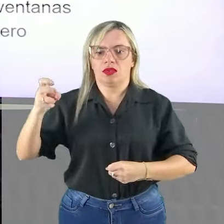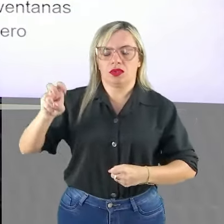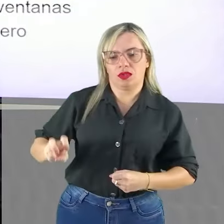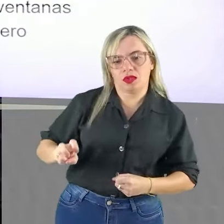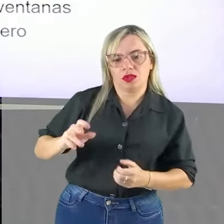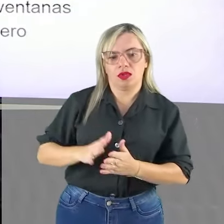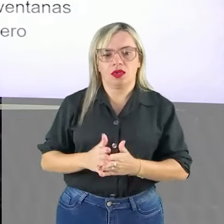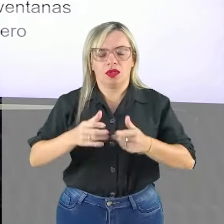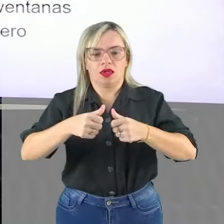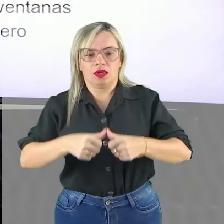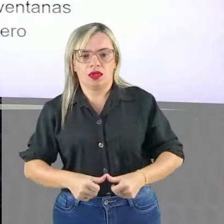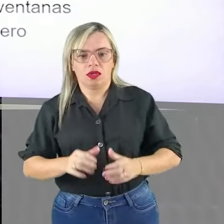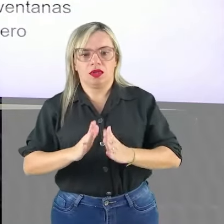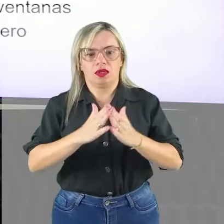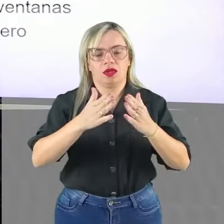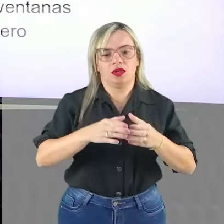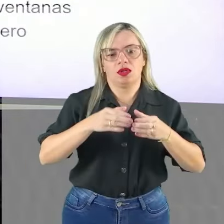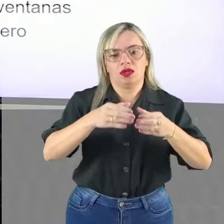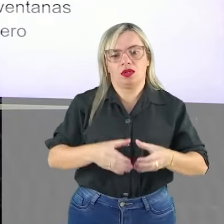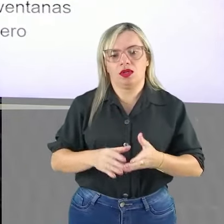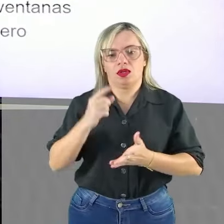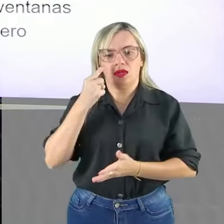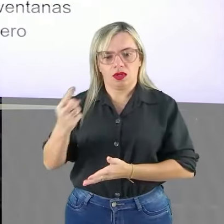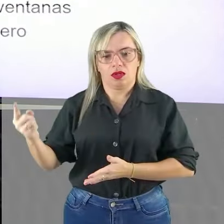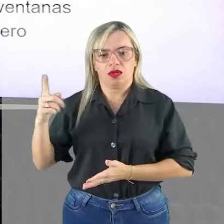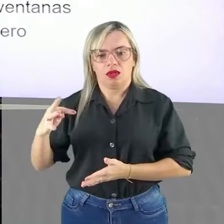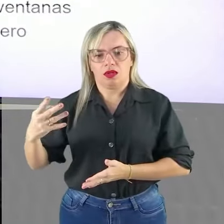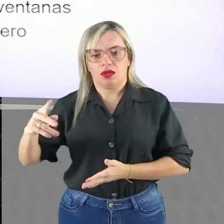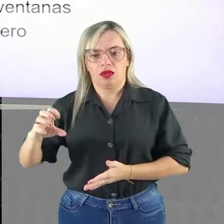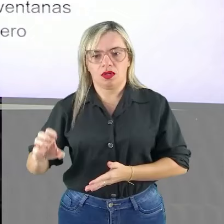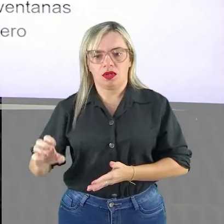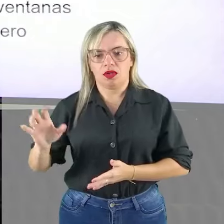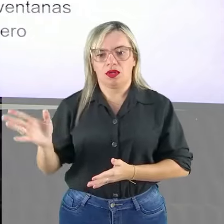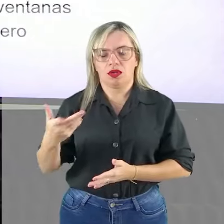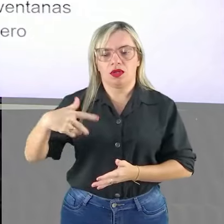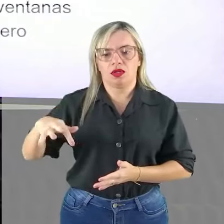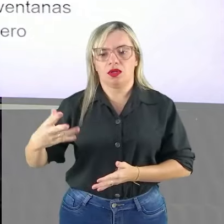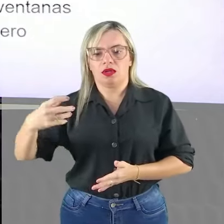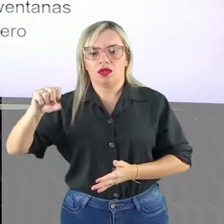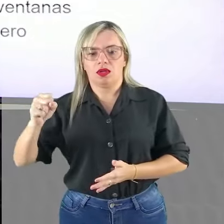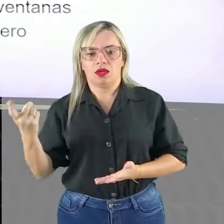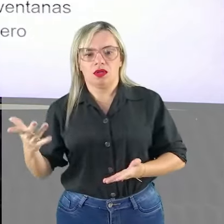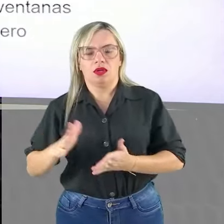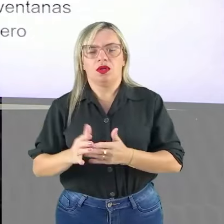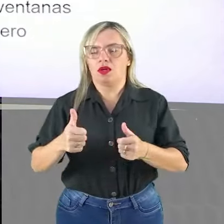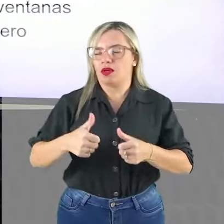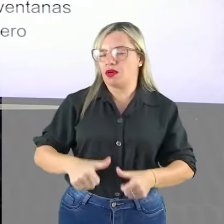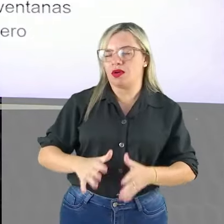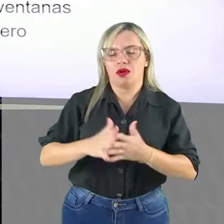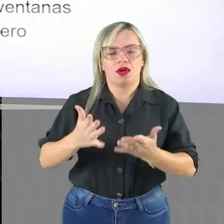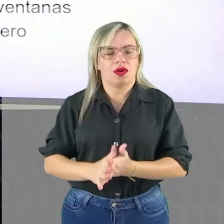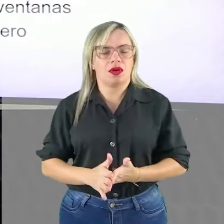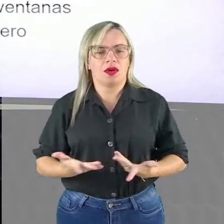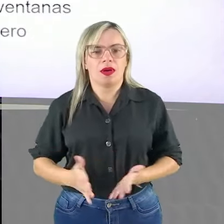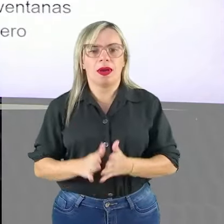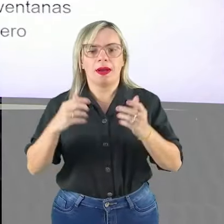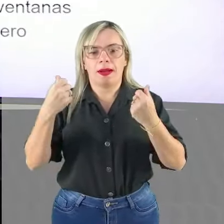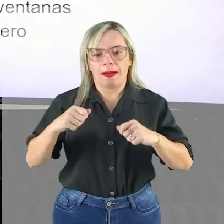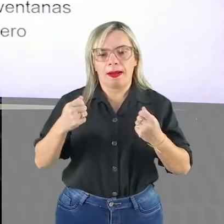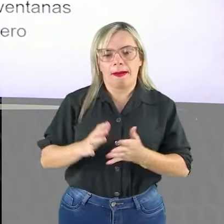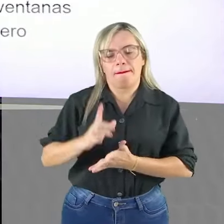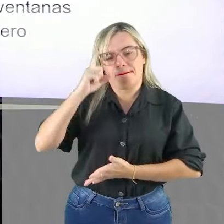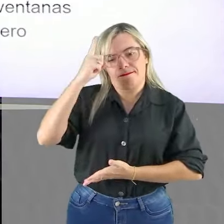casa de leão Felipe e na casa de Pedro garfias e eu disse para eles que estou aqui para qualquer coisa que eles mandassem tá